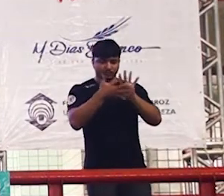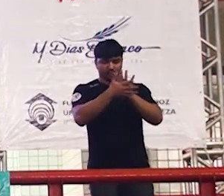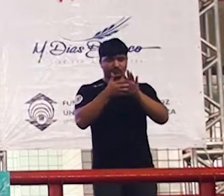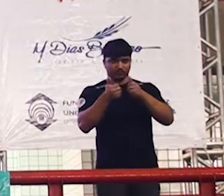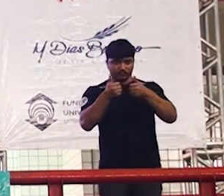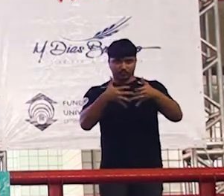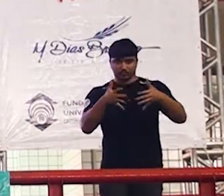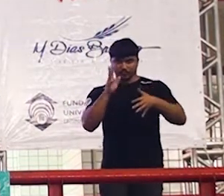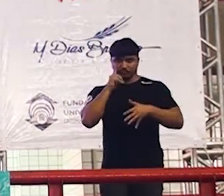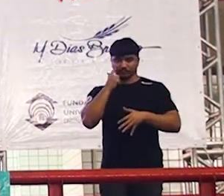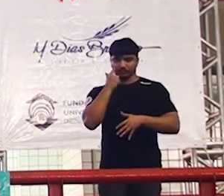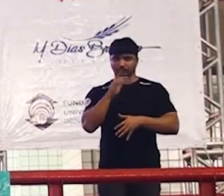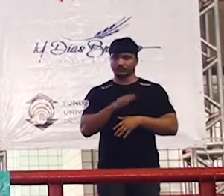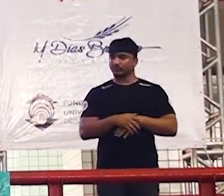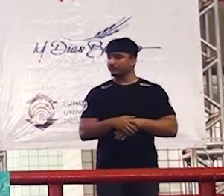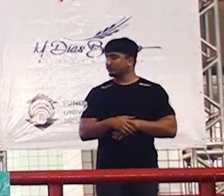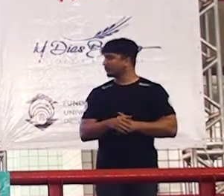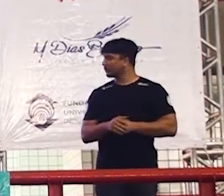permite entender isso.